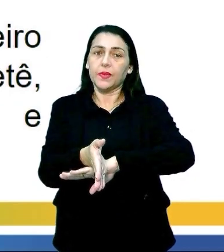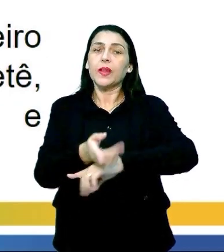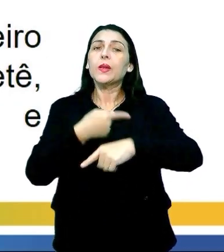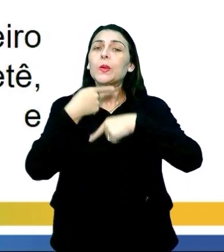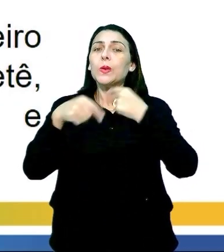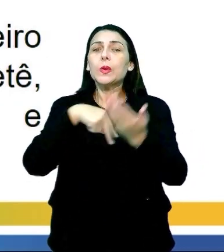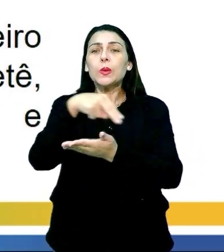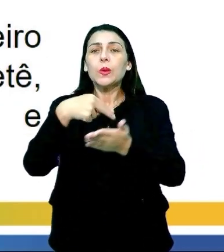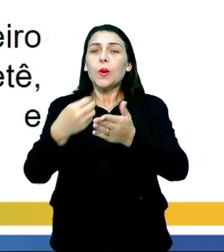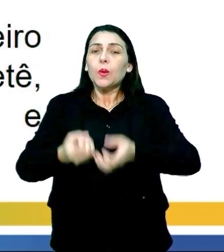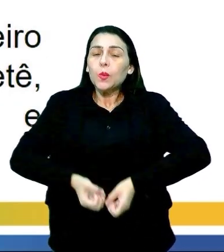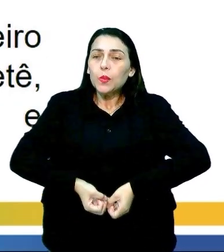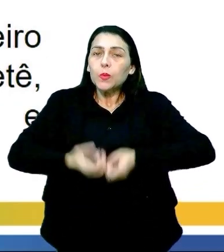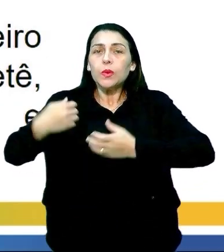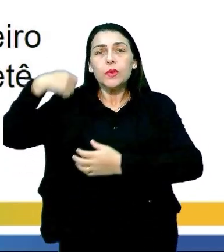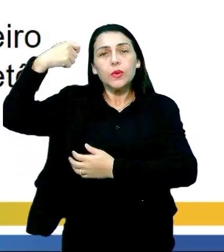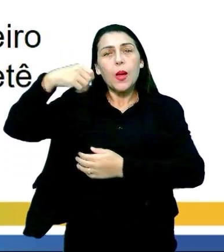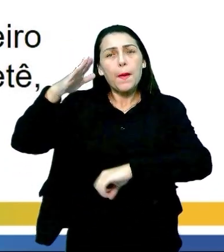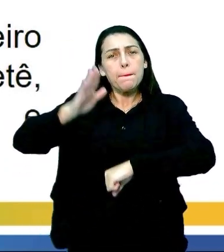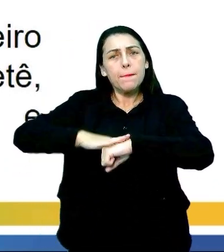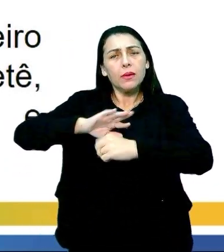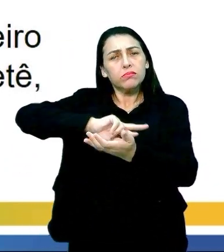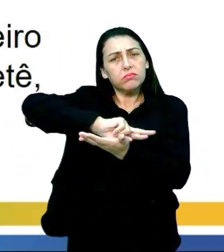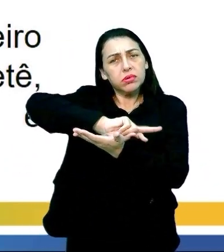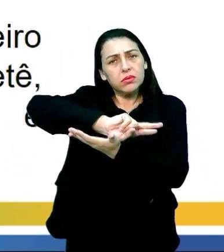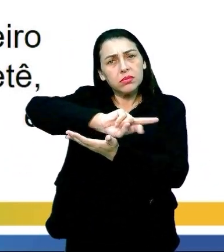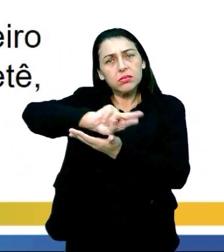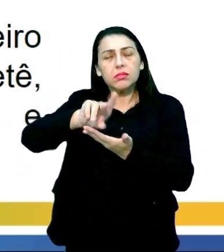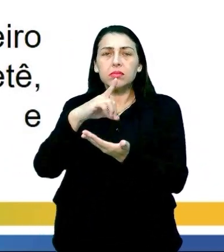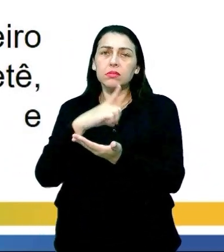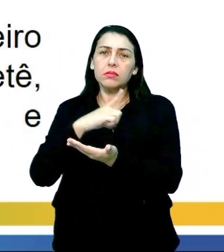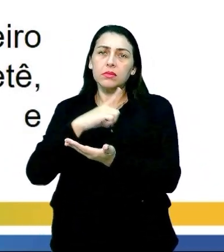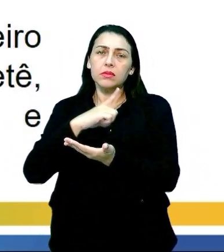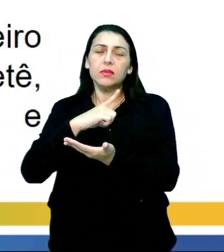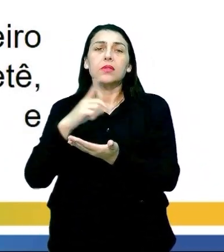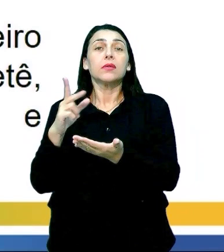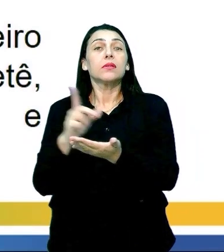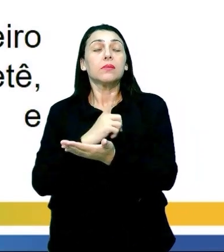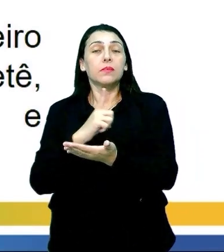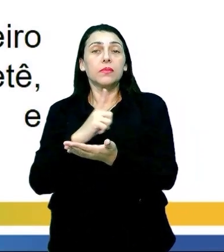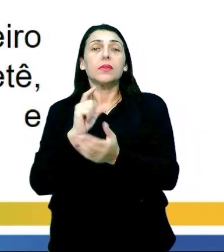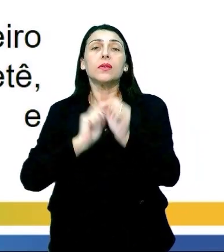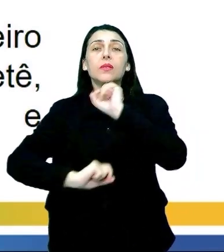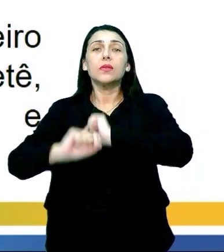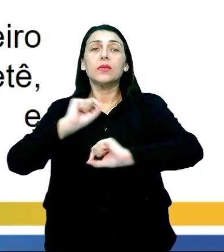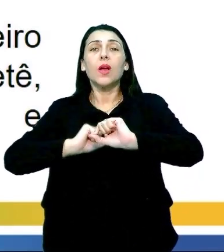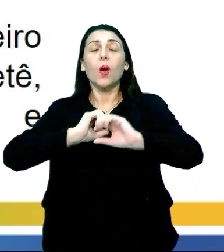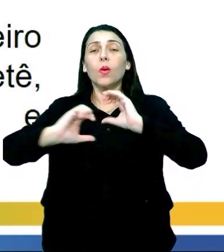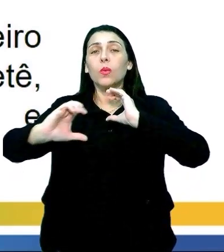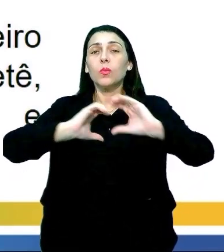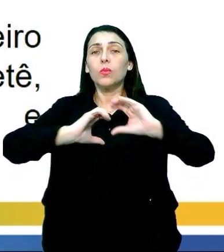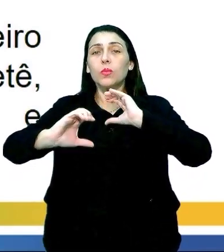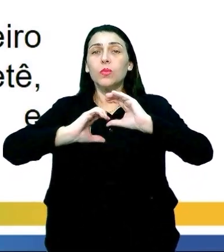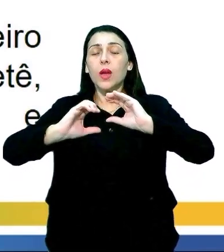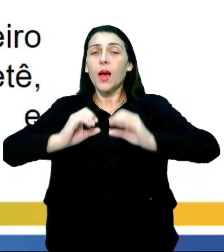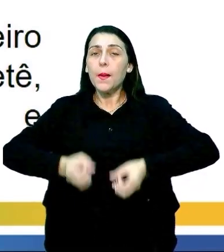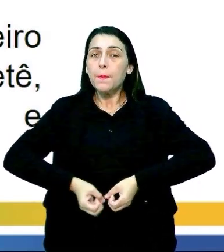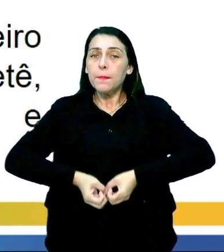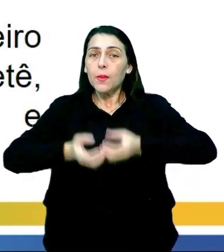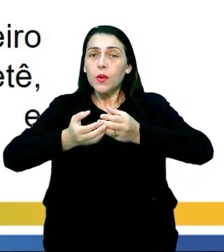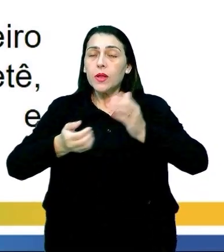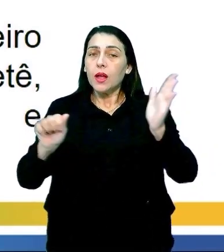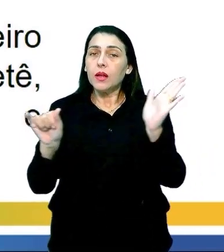dança é uma das manifestações artísticas mais diversificadas que existem. Através dela, é possível comunicar e expressar